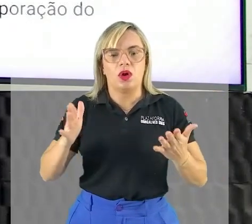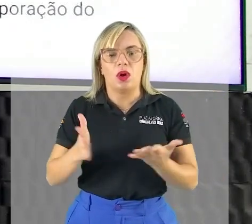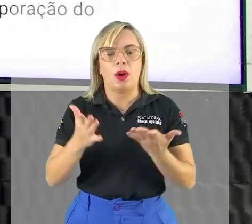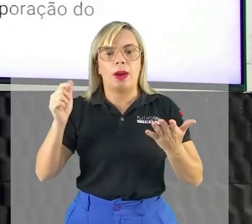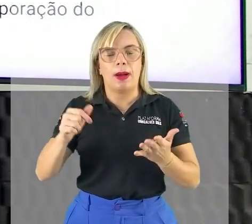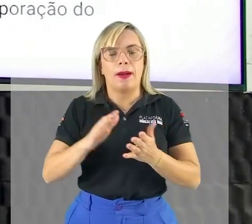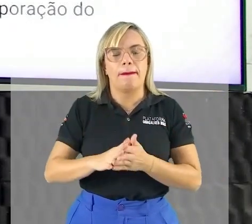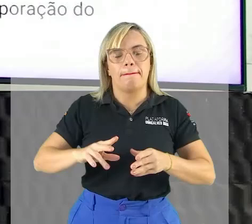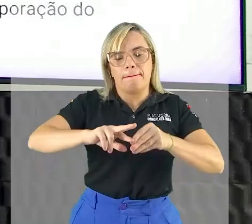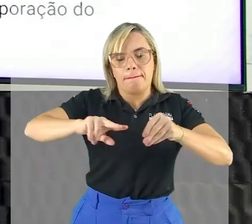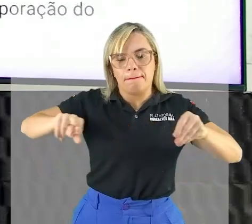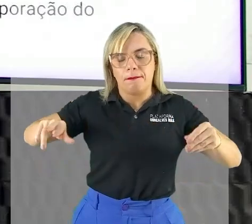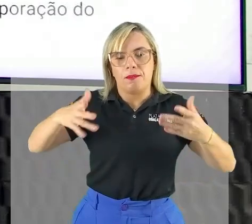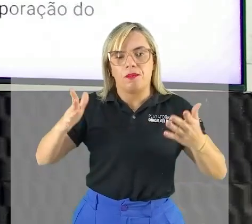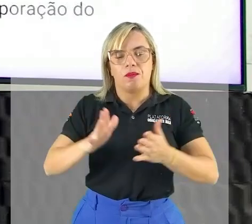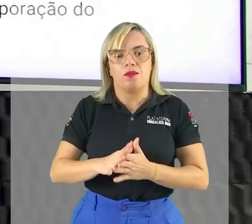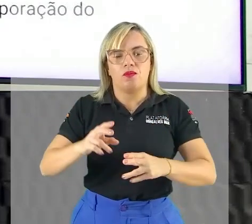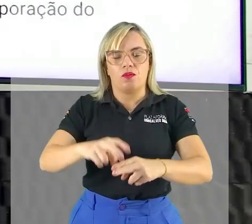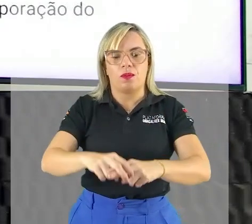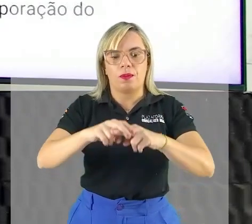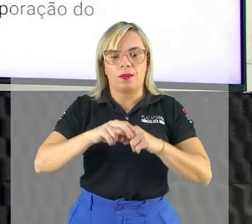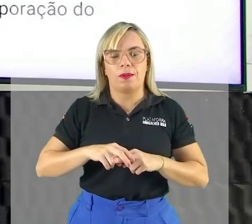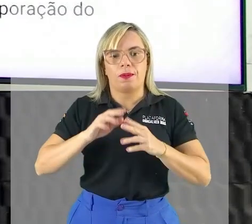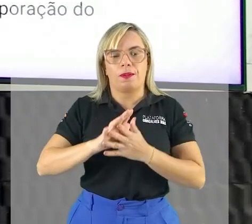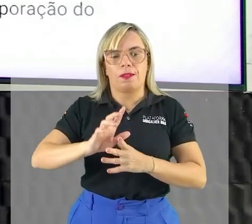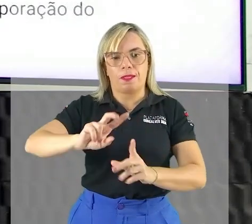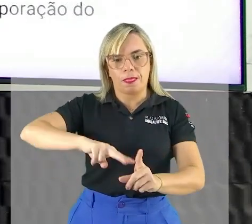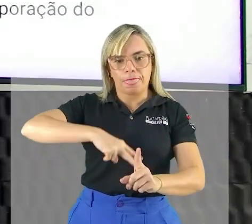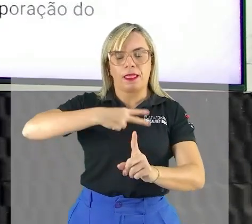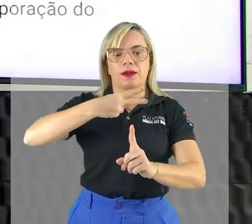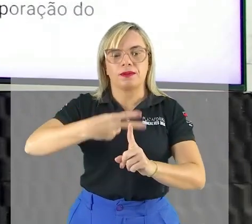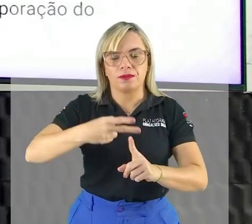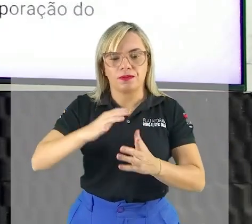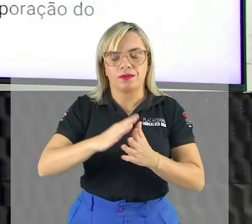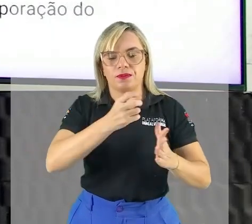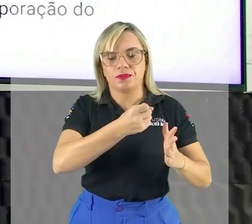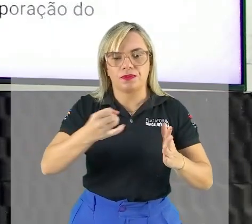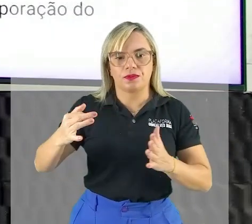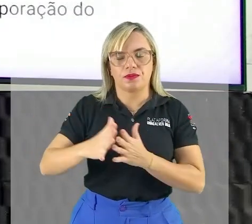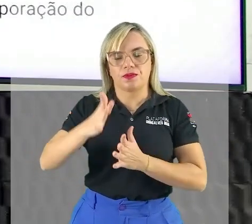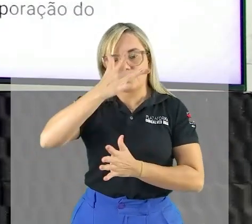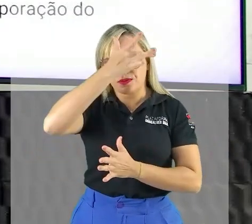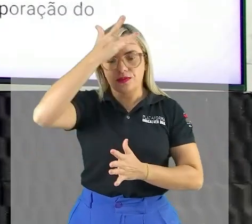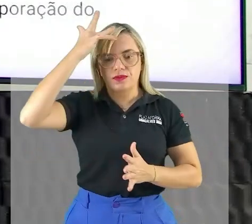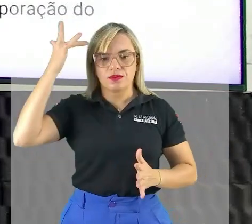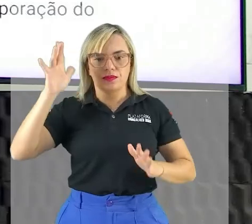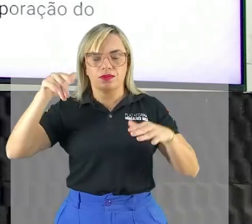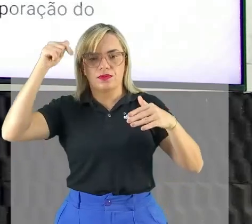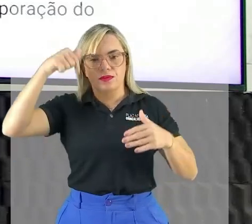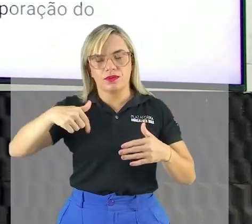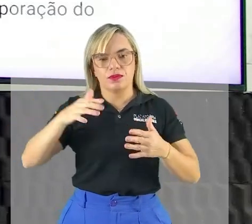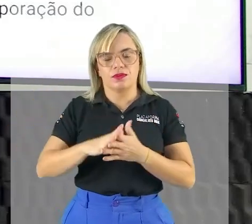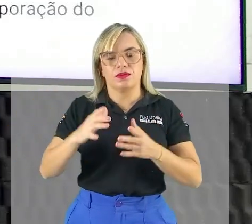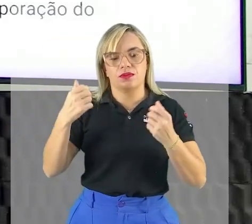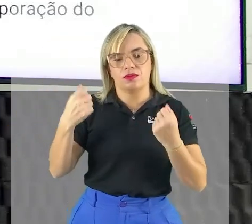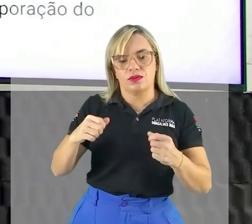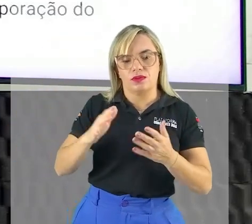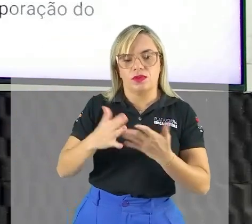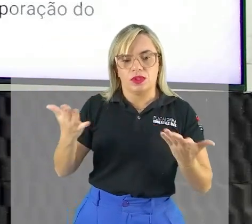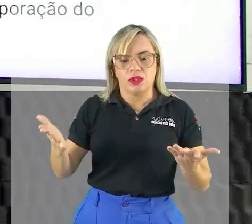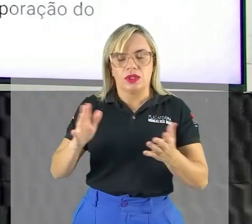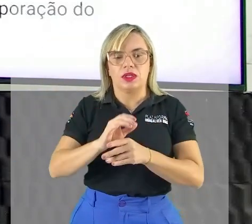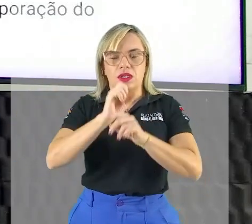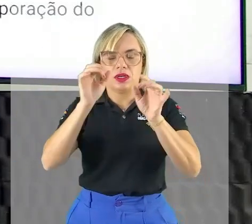tá então por isso você dobrou a o o o a quantidade de pessoas habitando Nessas cidades a canaveira